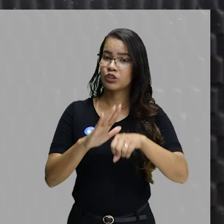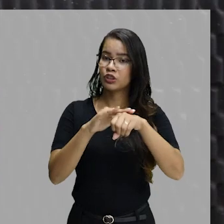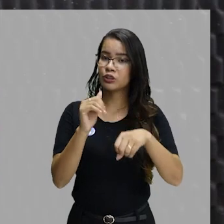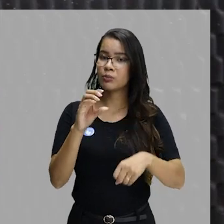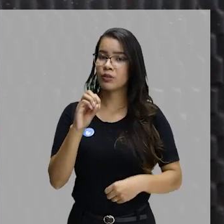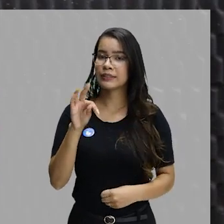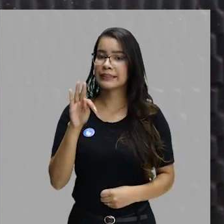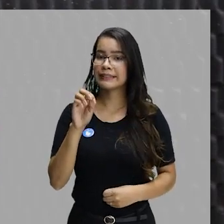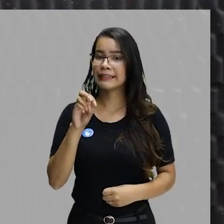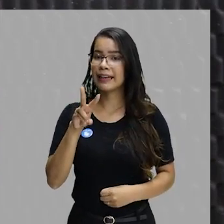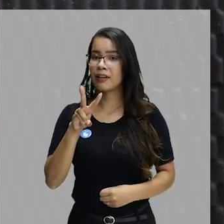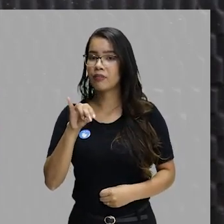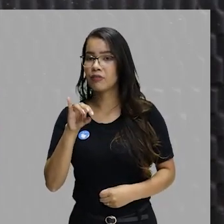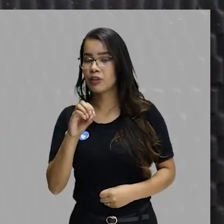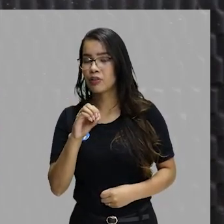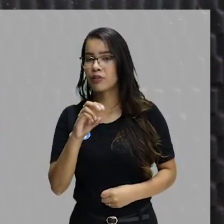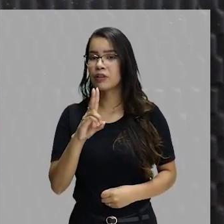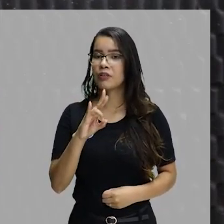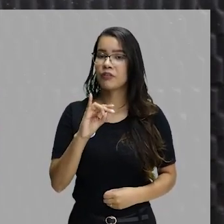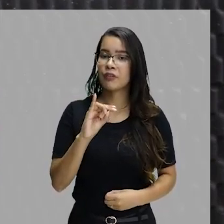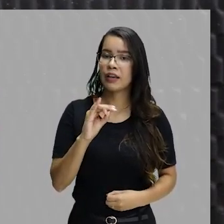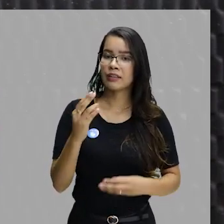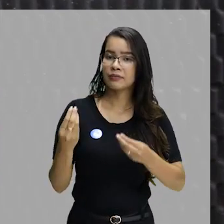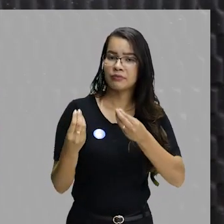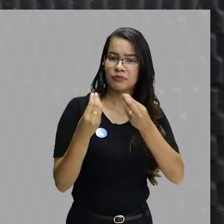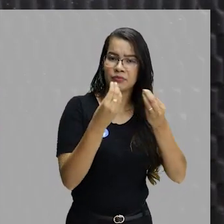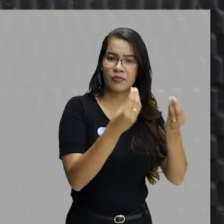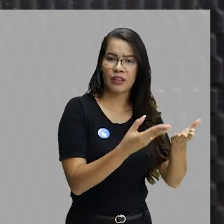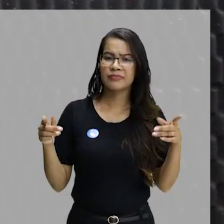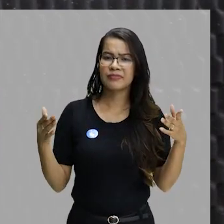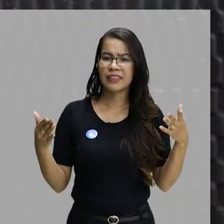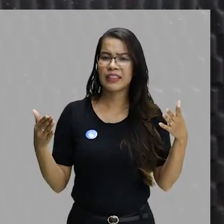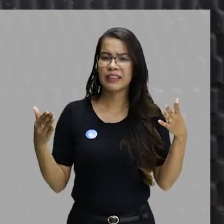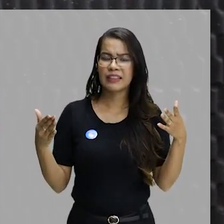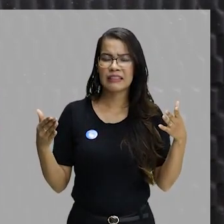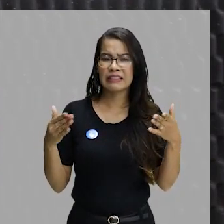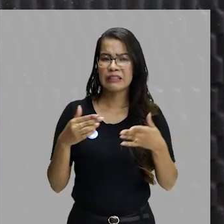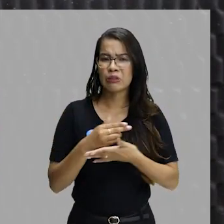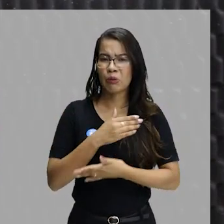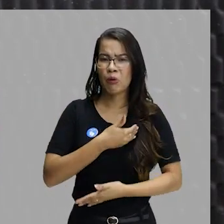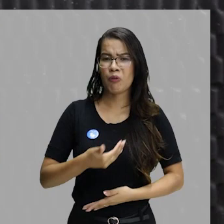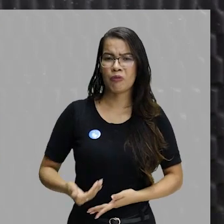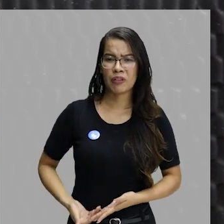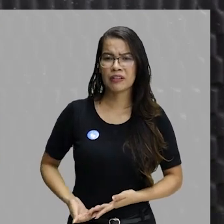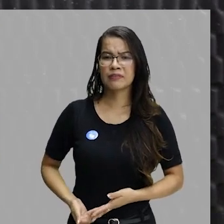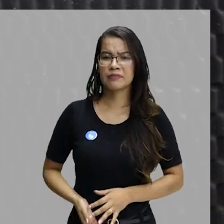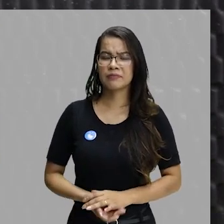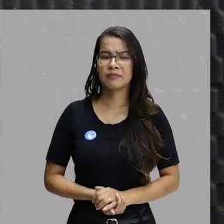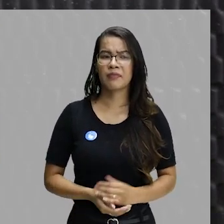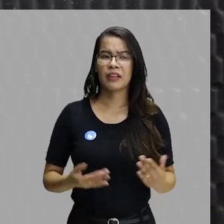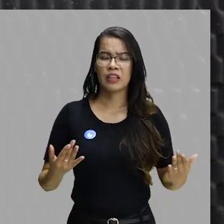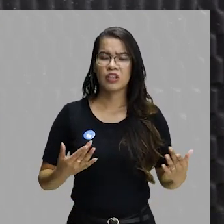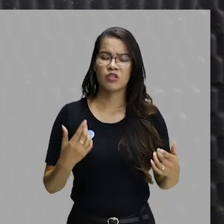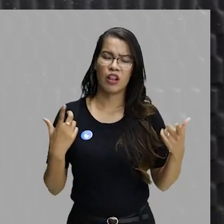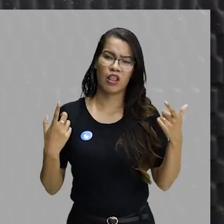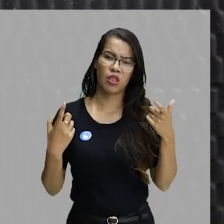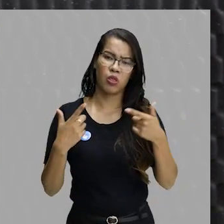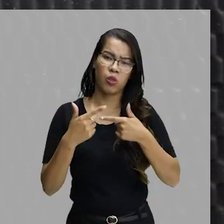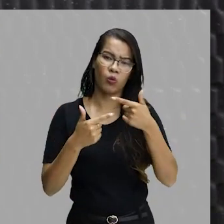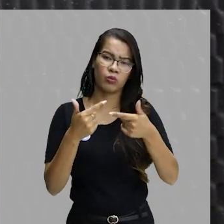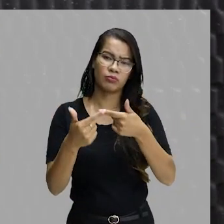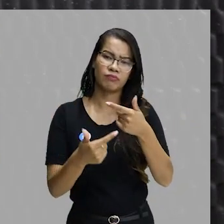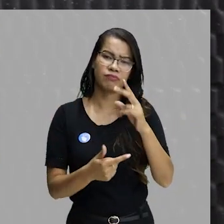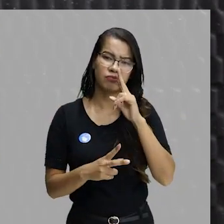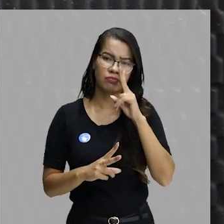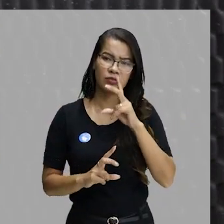momento consolidada pelo nascimento do Império Romano. Ok, pessoal? Tudo bem? Então, essa é a segunda parte